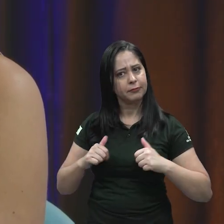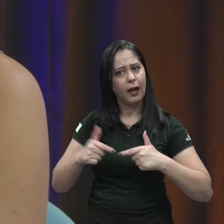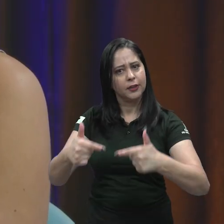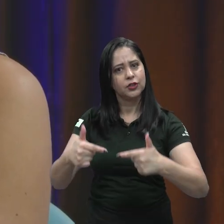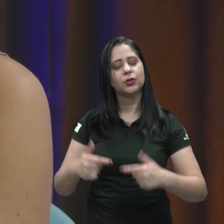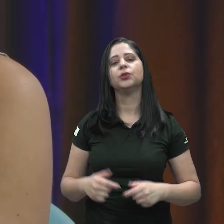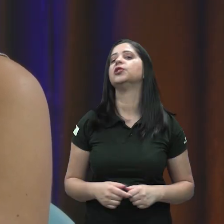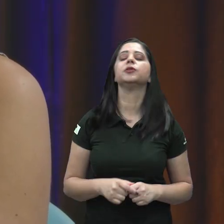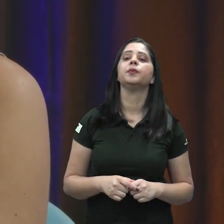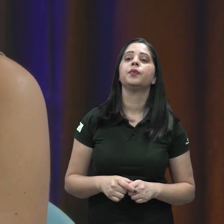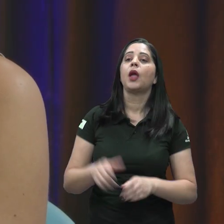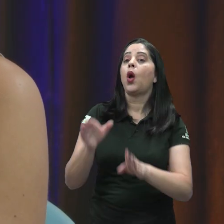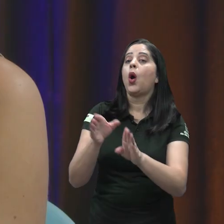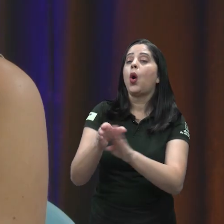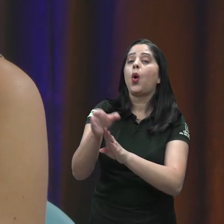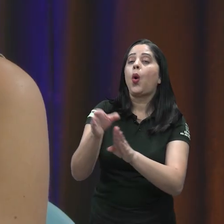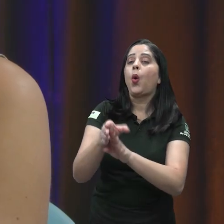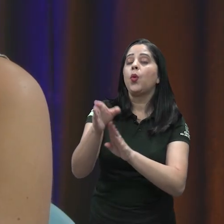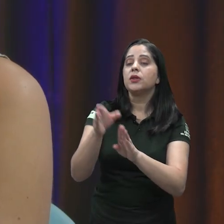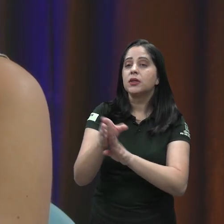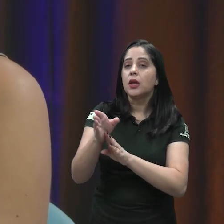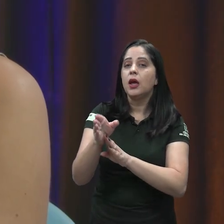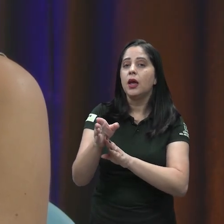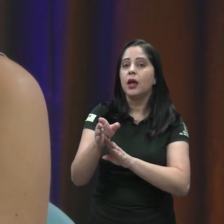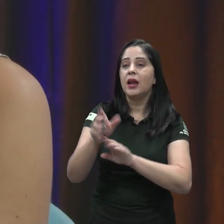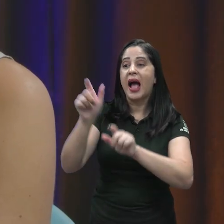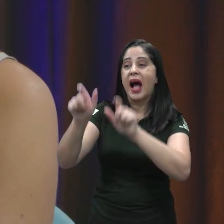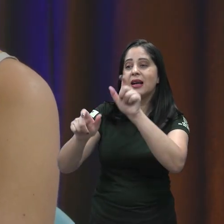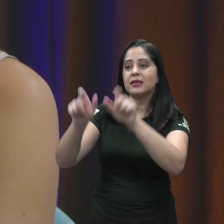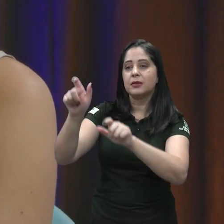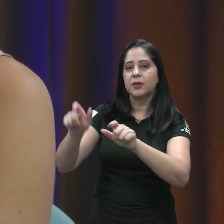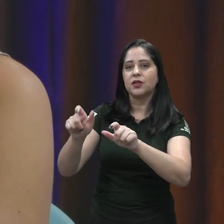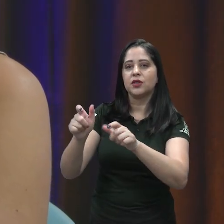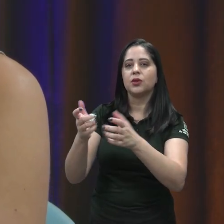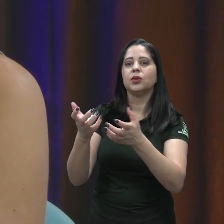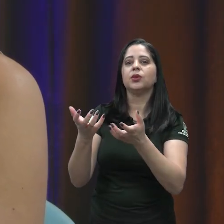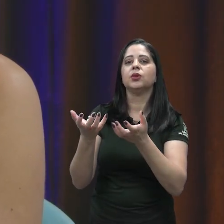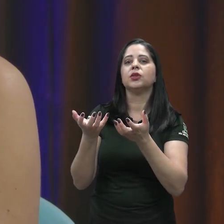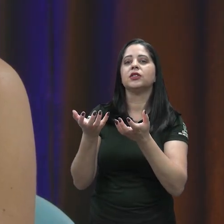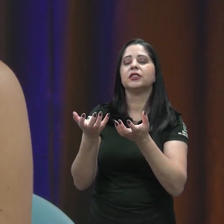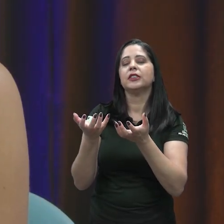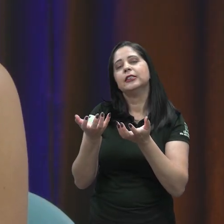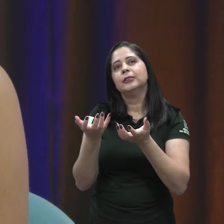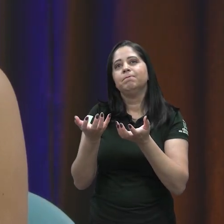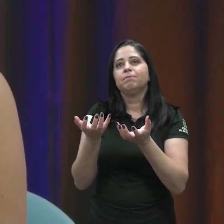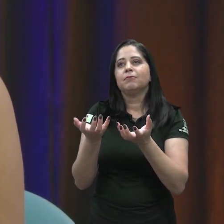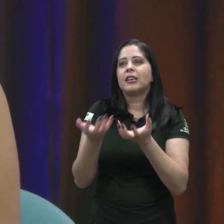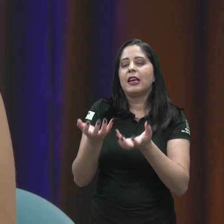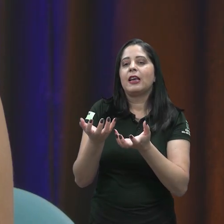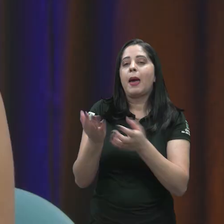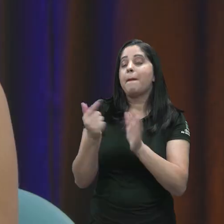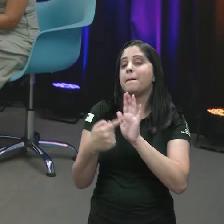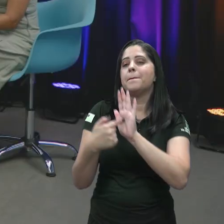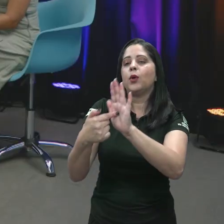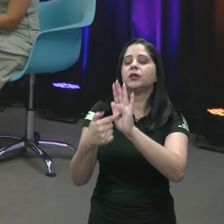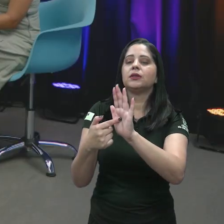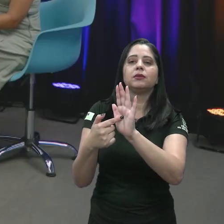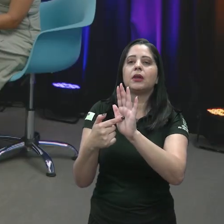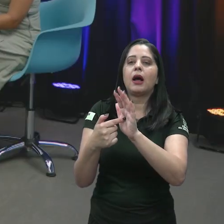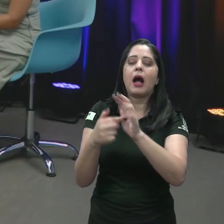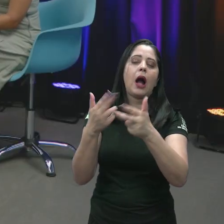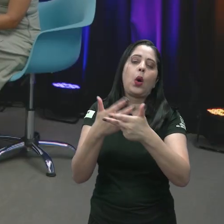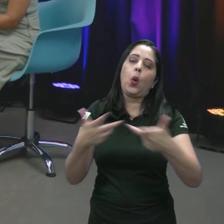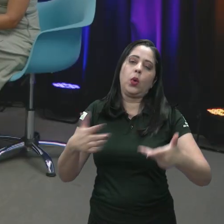aí. Exato. Que conselho você daria para aqueles que desejam usar as suas paixões para criar uma presença online?